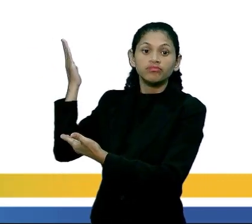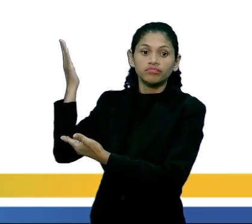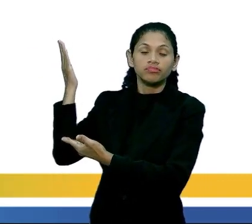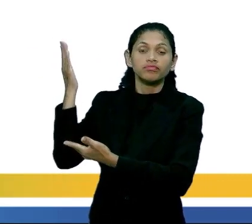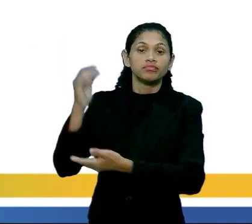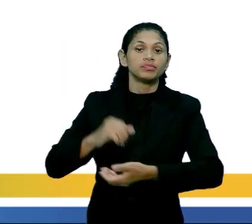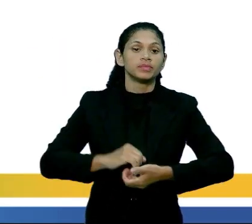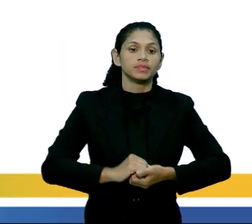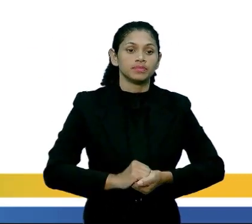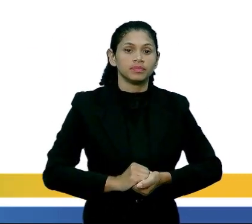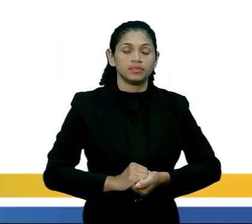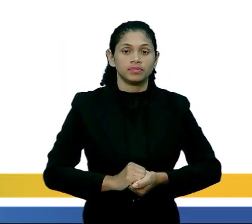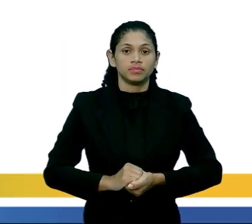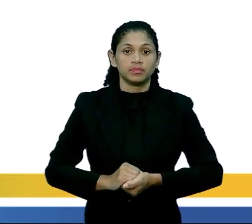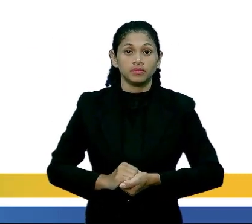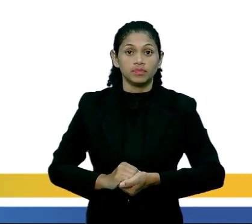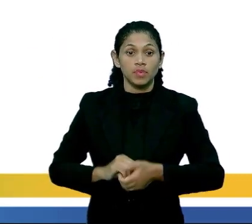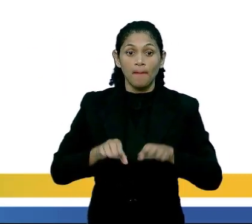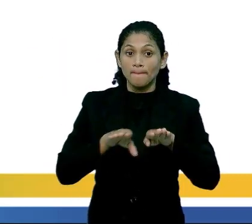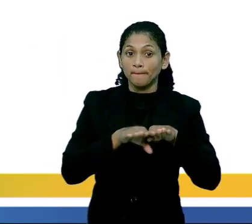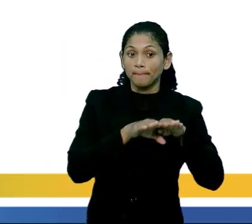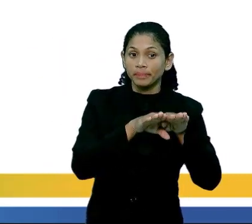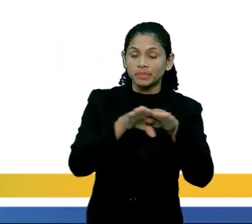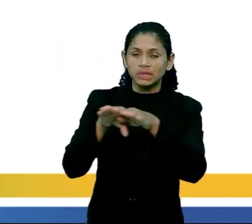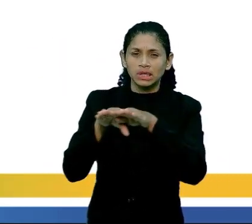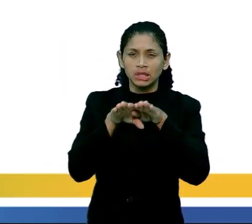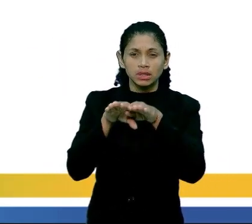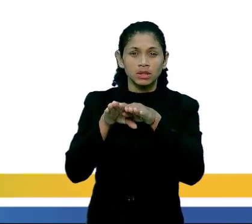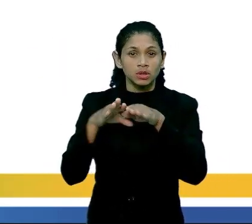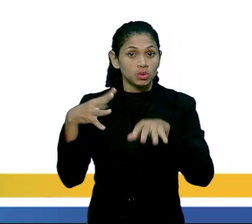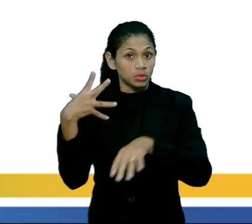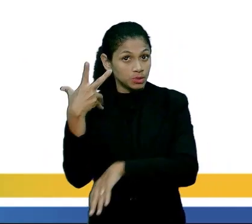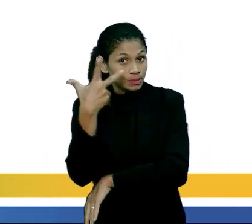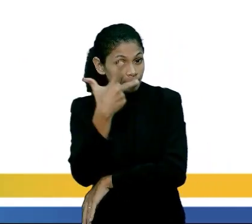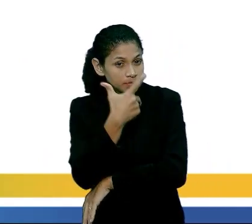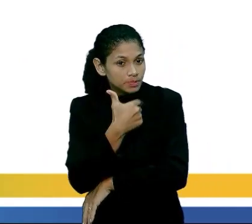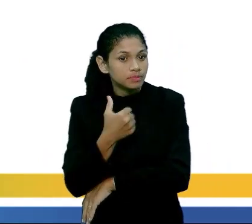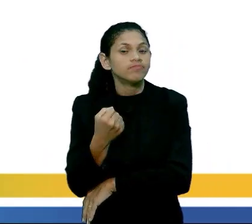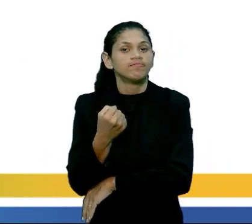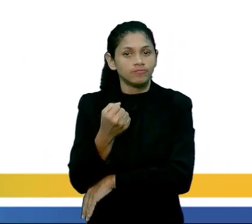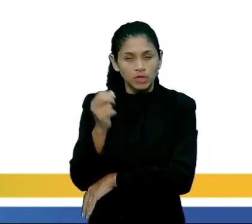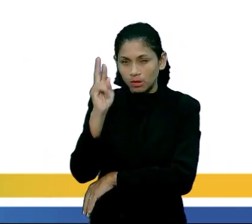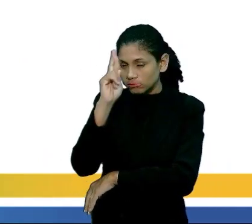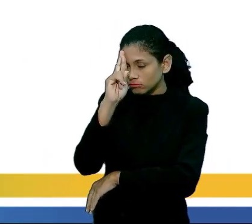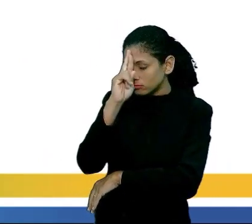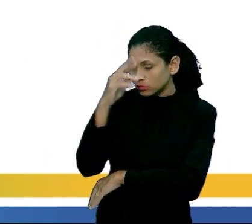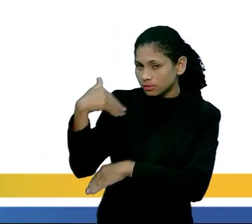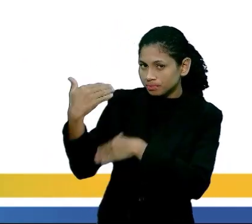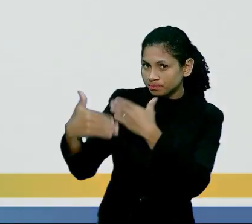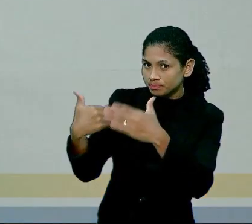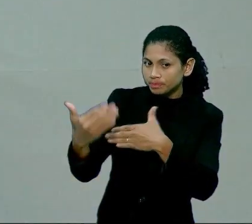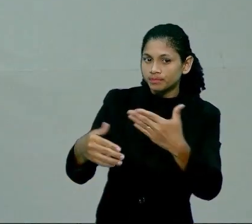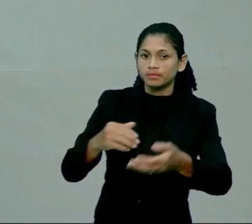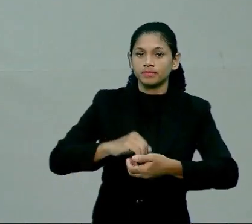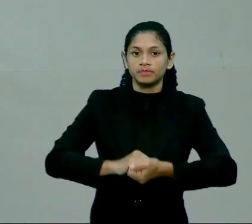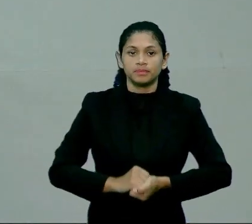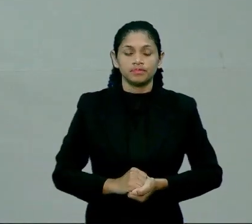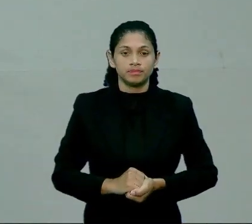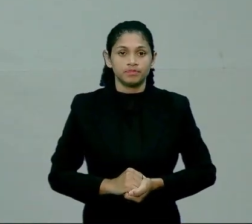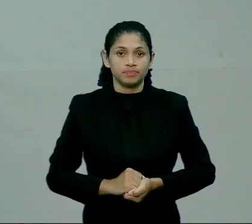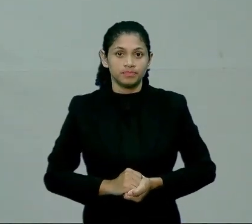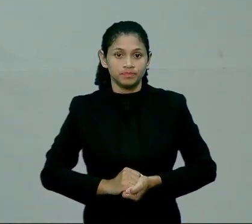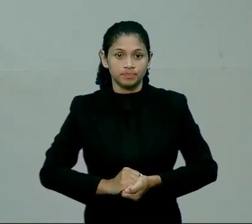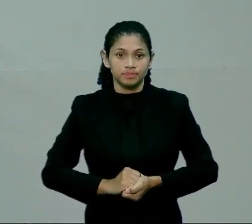padrões estéticos de direcionamentos do que seria belo. Então, é a beleza ao longo da história. Além de